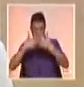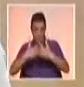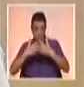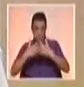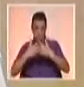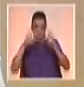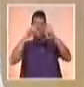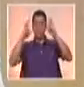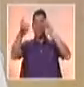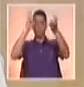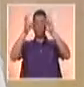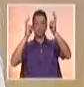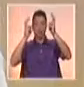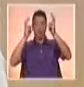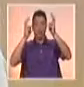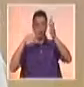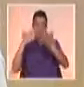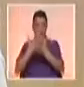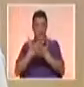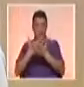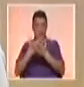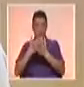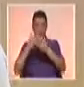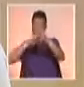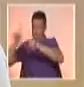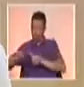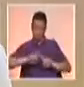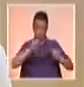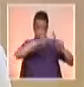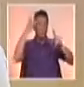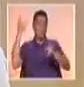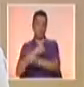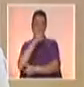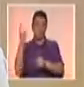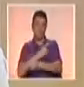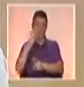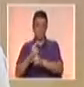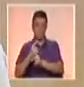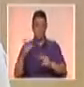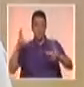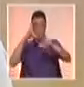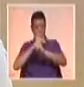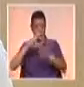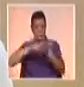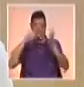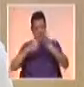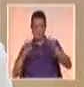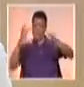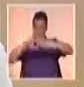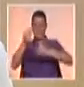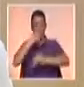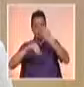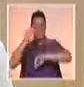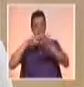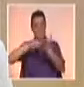de uma indústria que nos apresenta variadíssimos produtos. Também contacto e aprendizagem sobre as novas tecnologias ligadas à alimentação? Também,